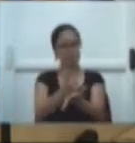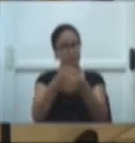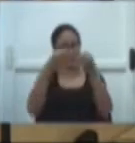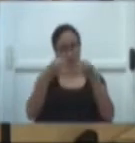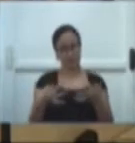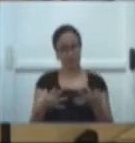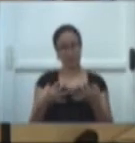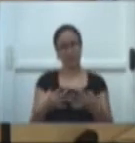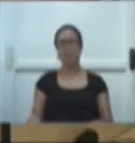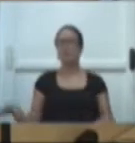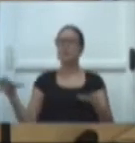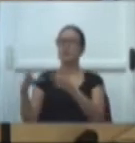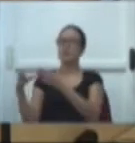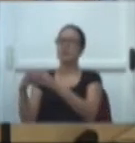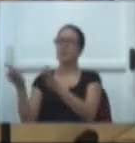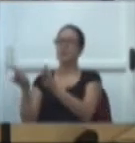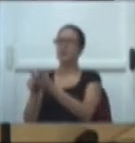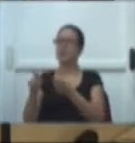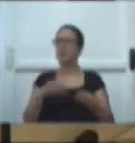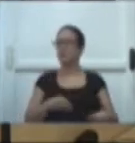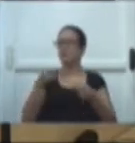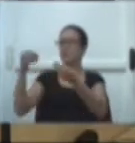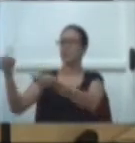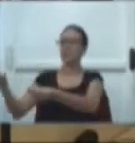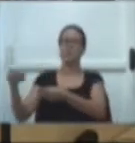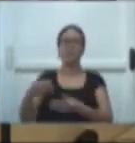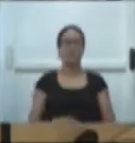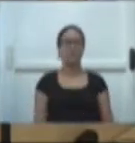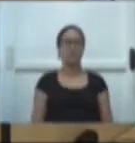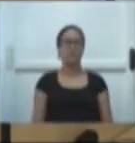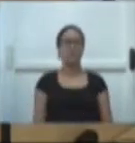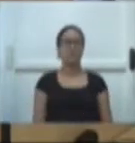Encaminhe-se às comissões competentes.